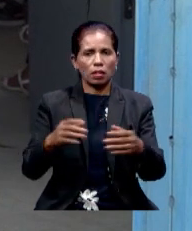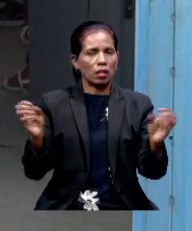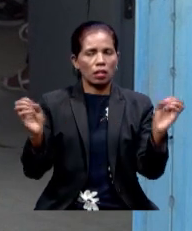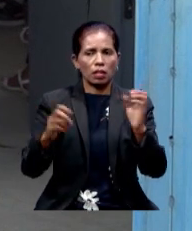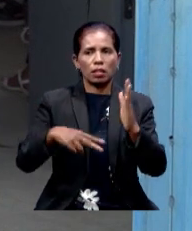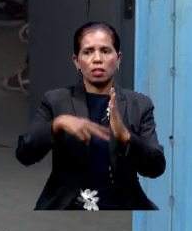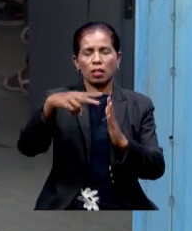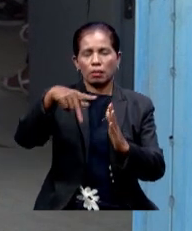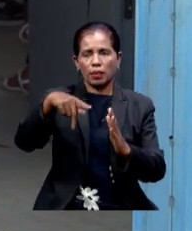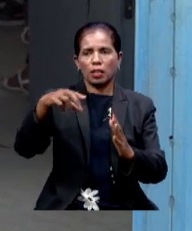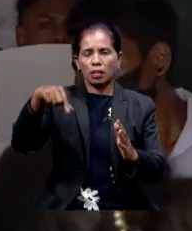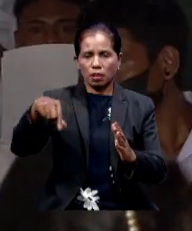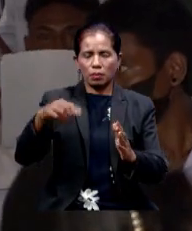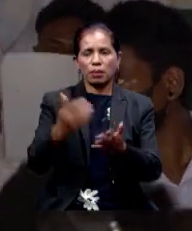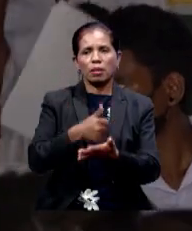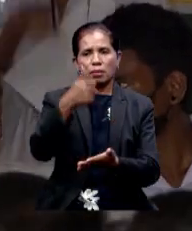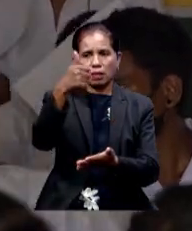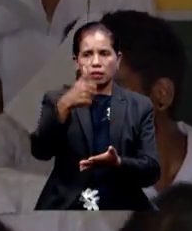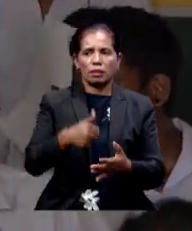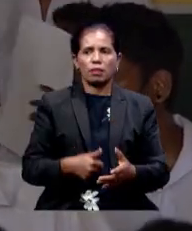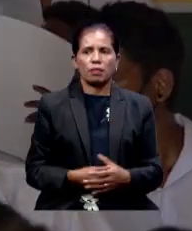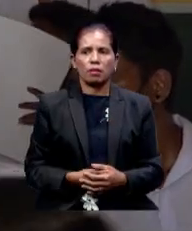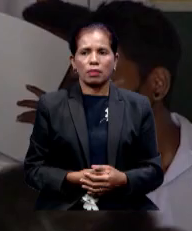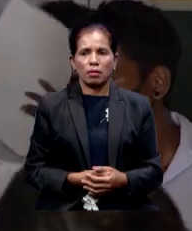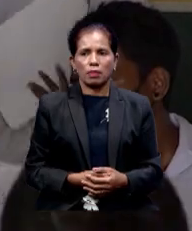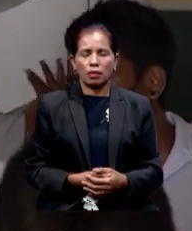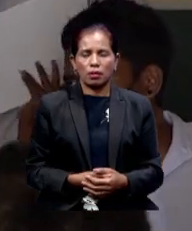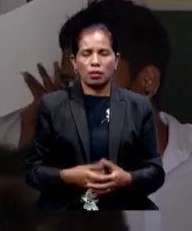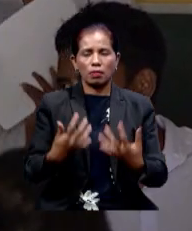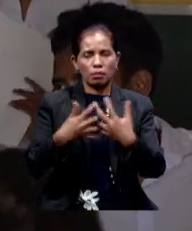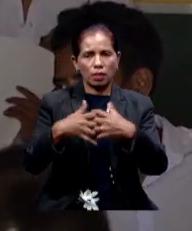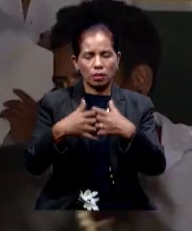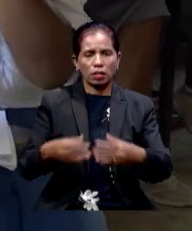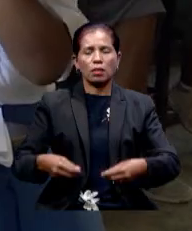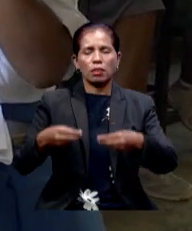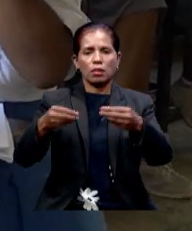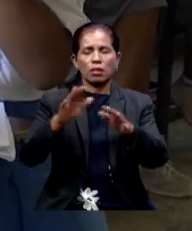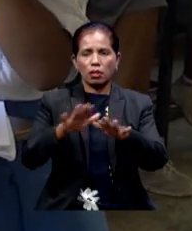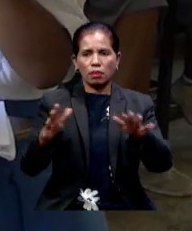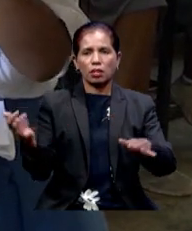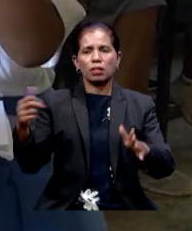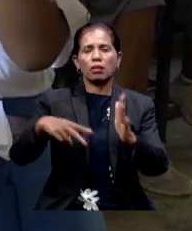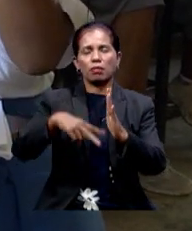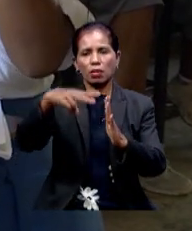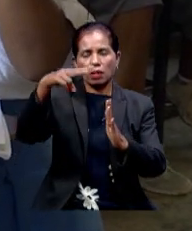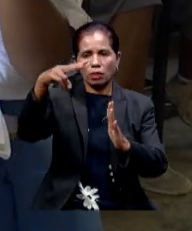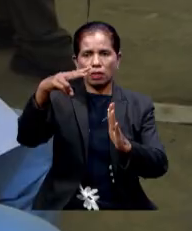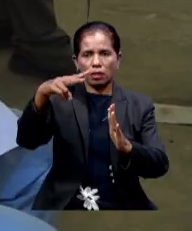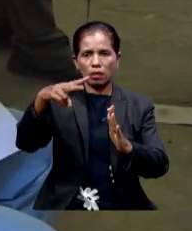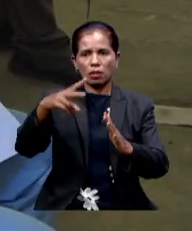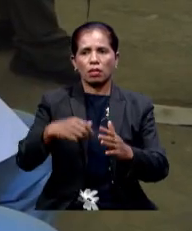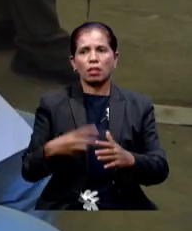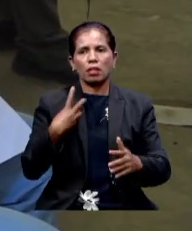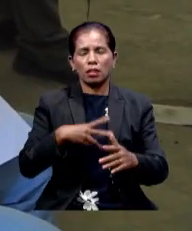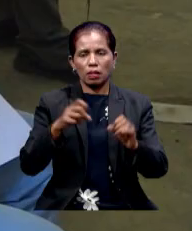nilai pe kimos ne bele liu. I makina ne bele fo la ba sira ne valor ne kuasi ke ite